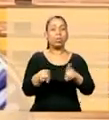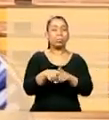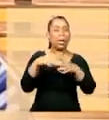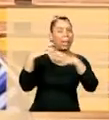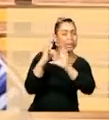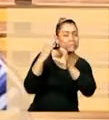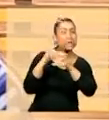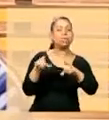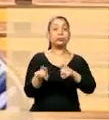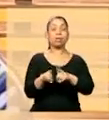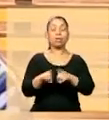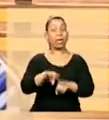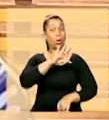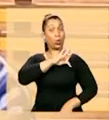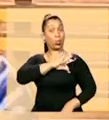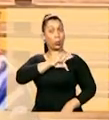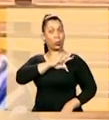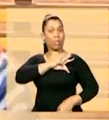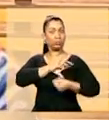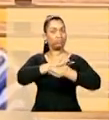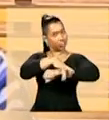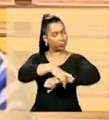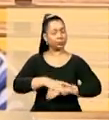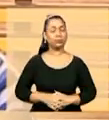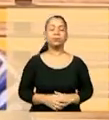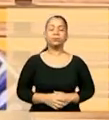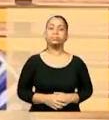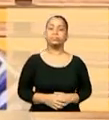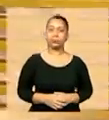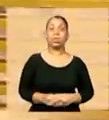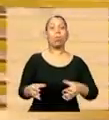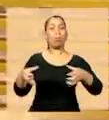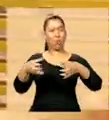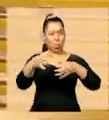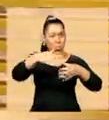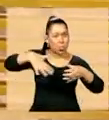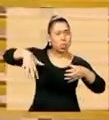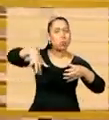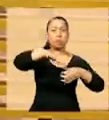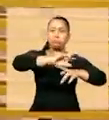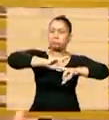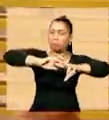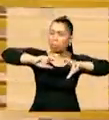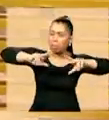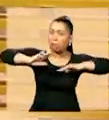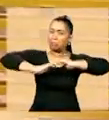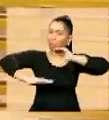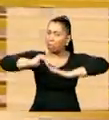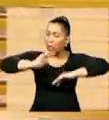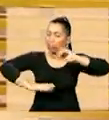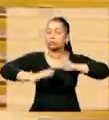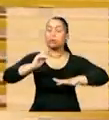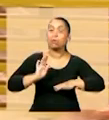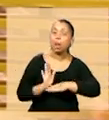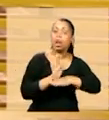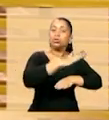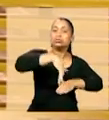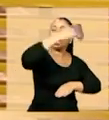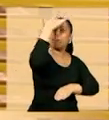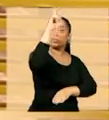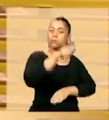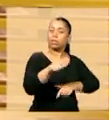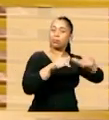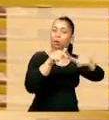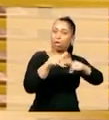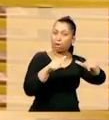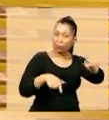trabalho, o engenheiro de segurança do trabalho e o técnico de segurança. Então, é uma equipe múltipla para atender perfeitamente